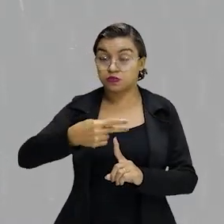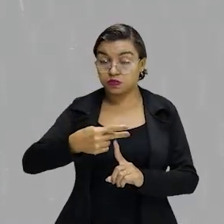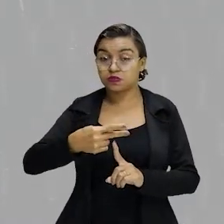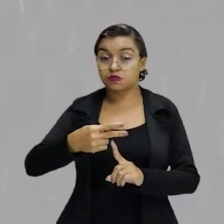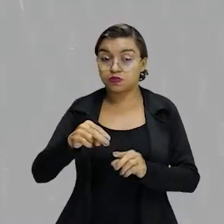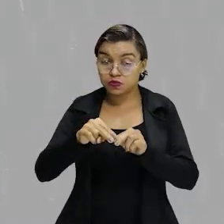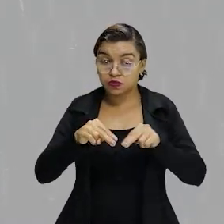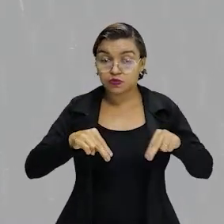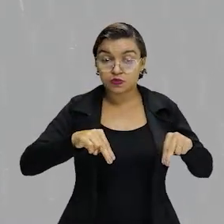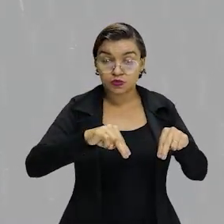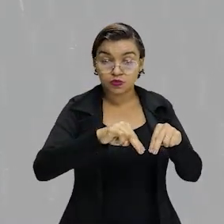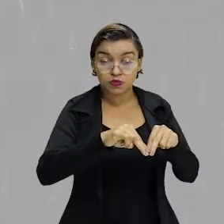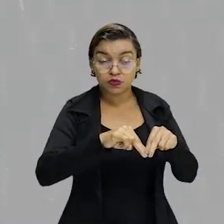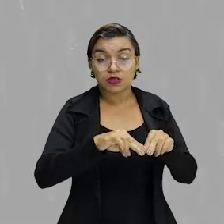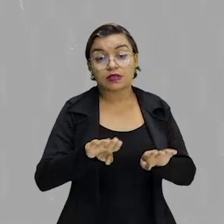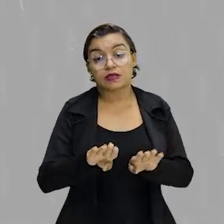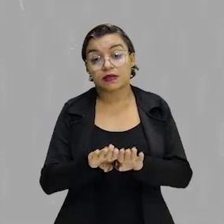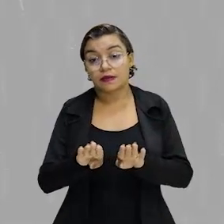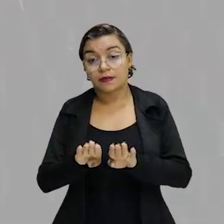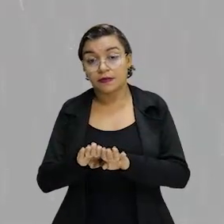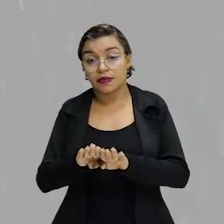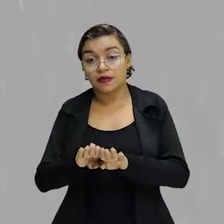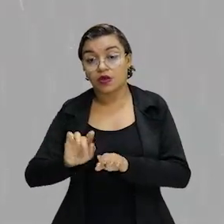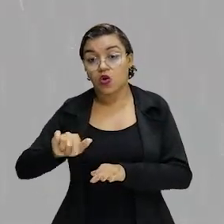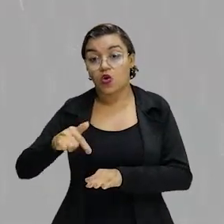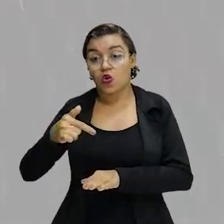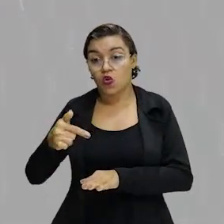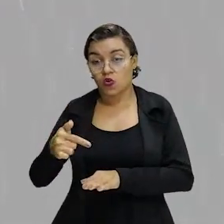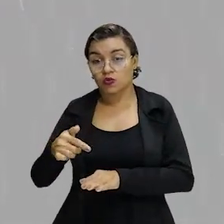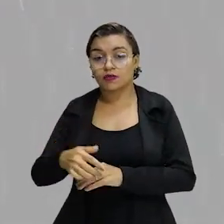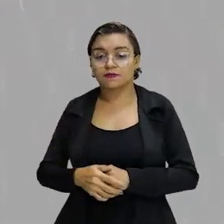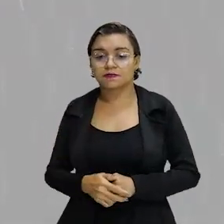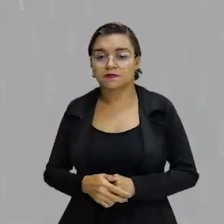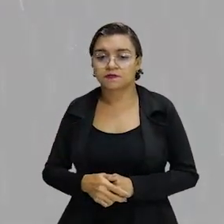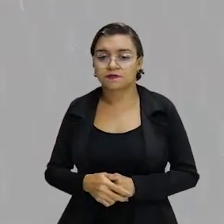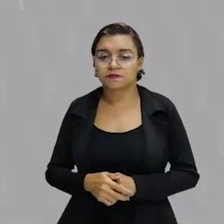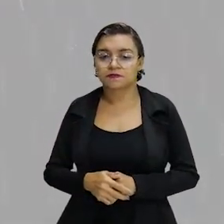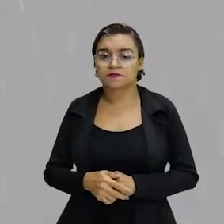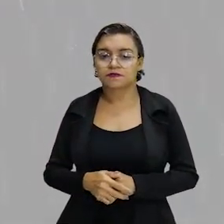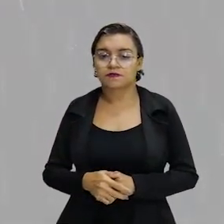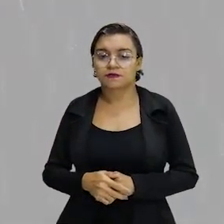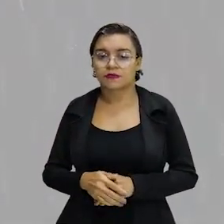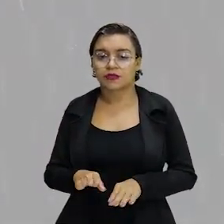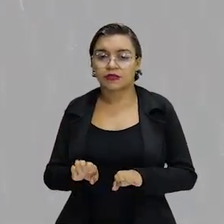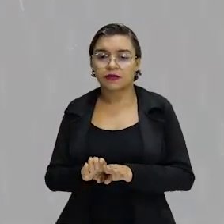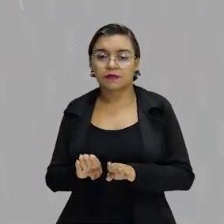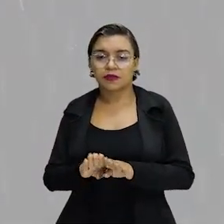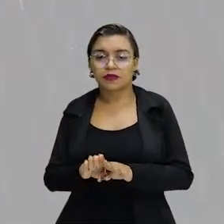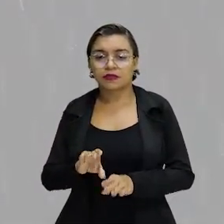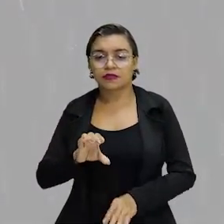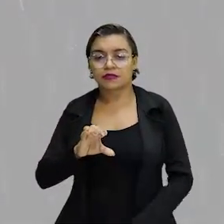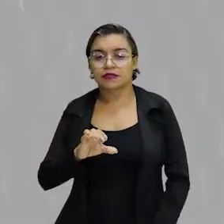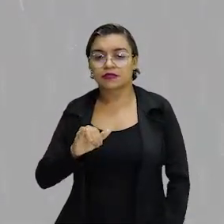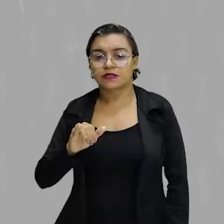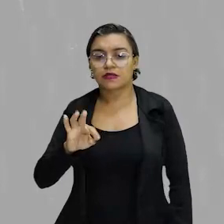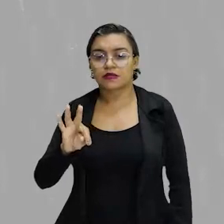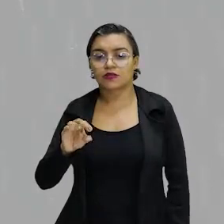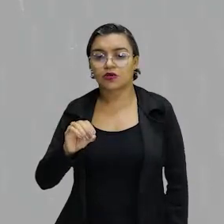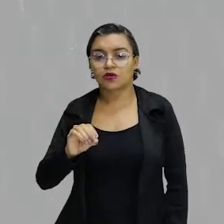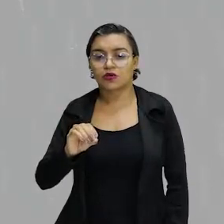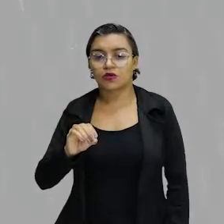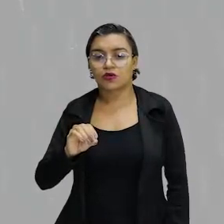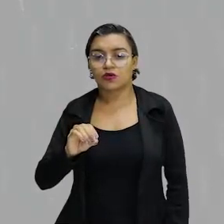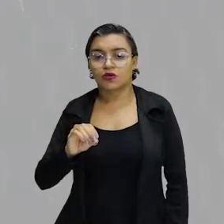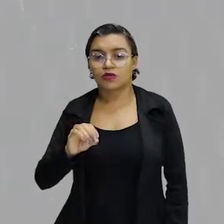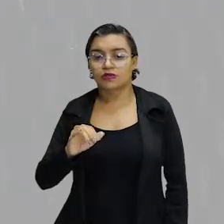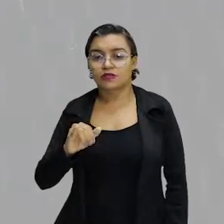plasmogamia, duplicação do citoplasma. E aí, por último, vai ter a citocinese, que é a separação total,